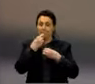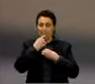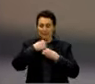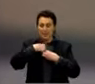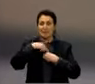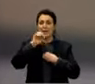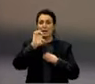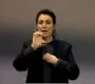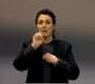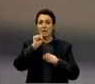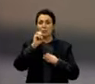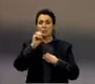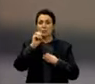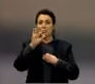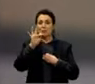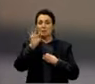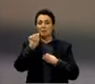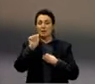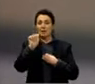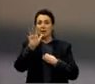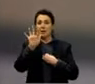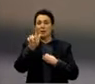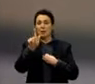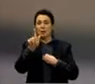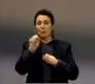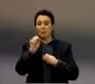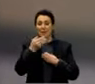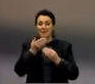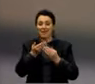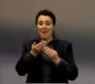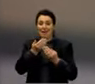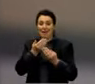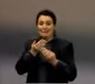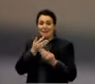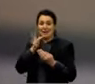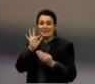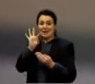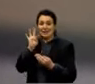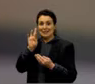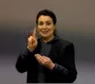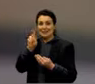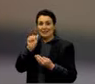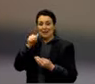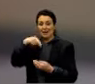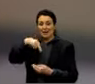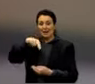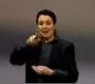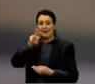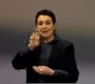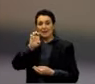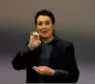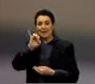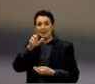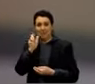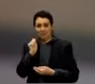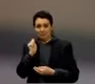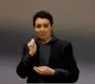O esôfago fica atrás da traqueia, tá? É um canal que fica atrás da traqueia.